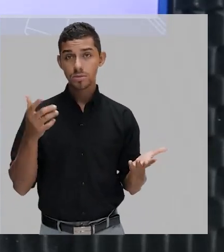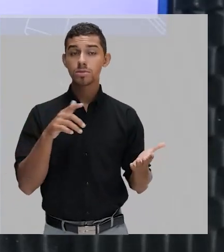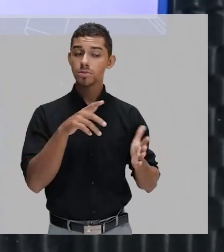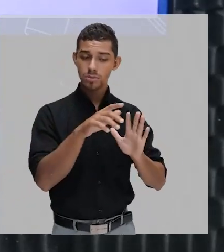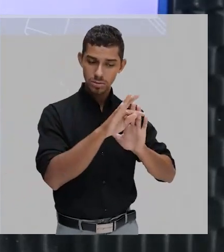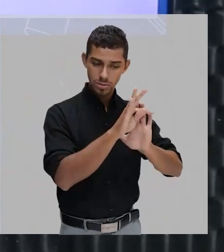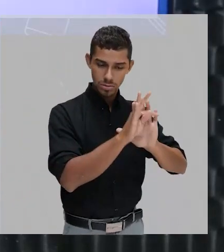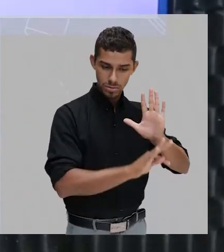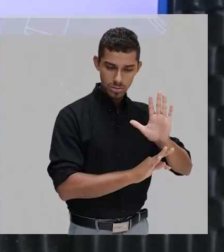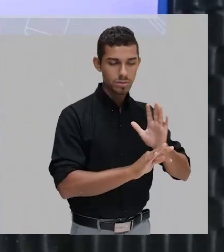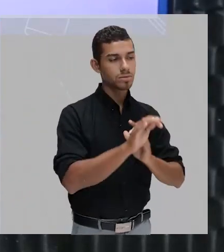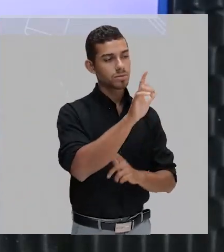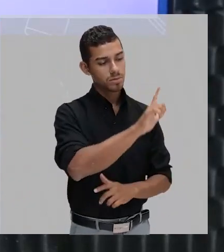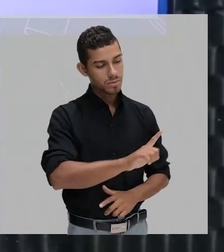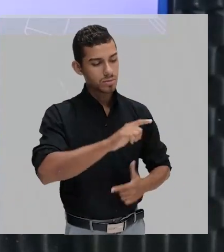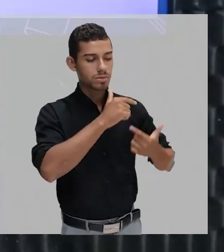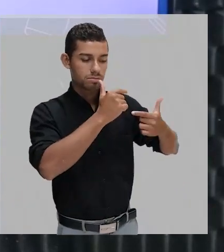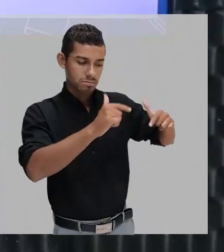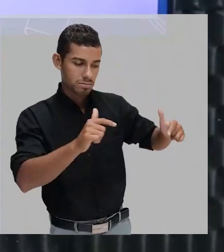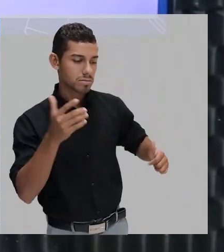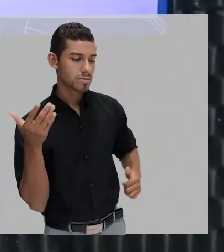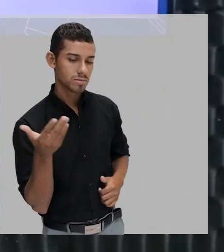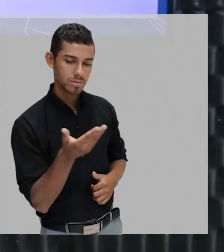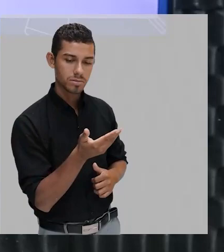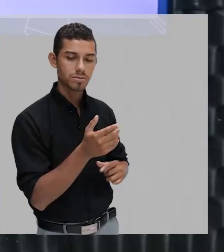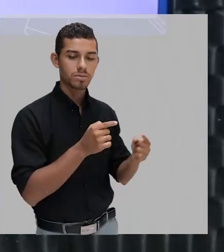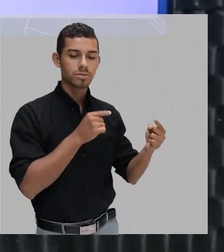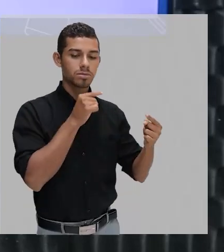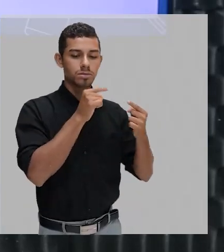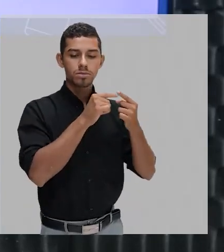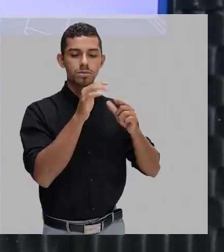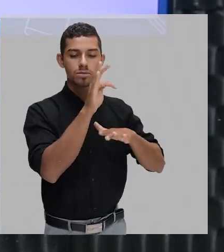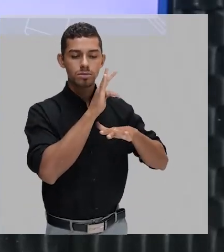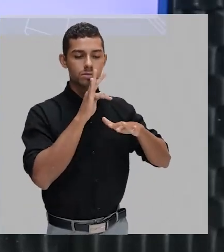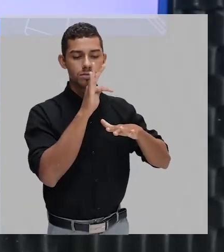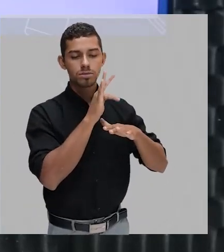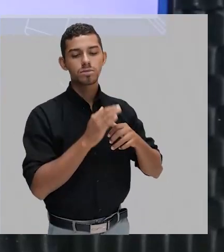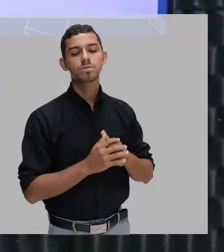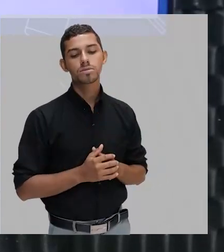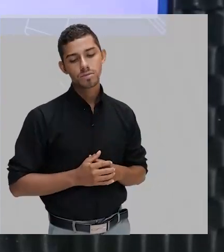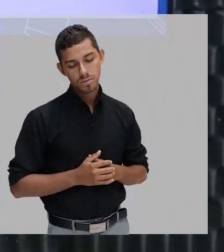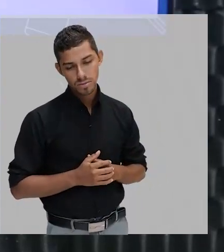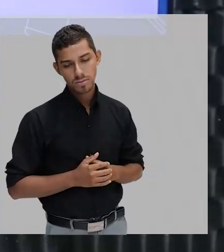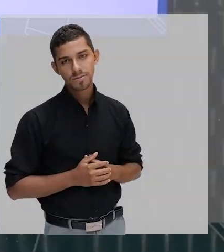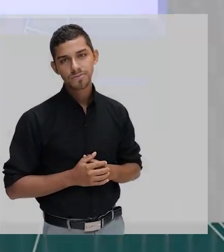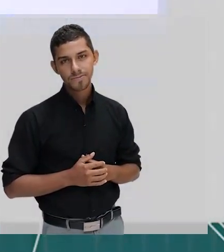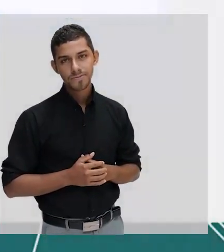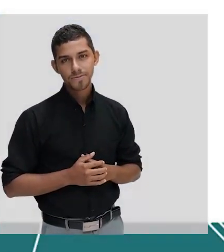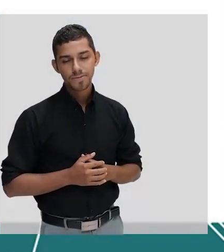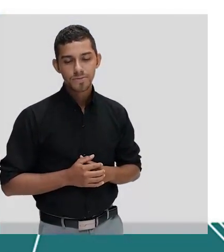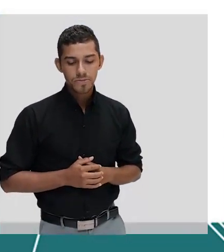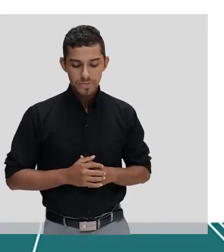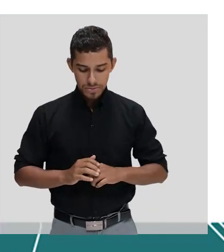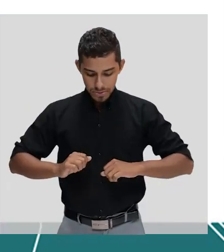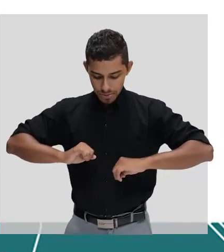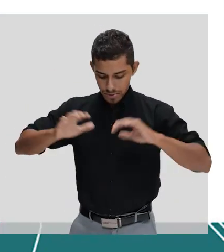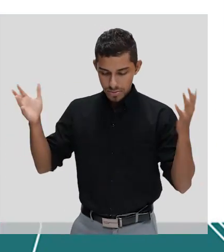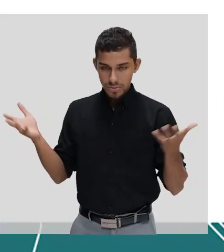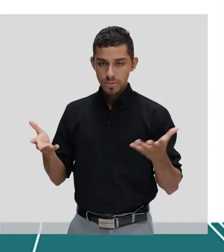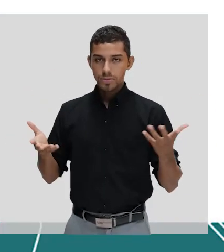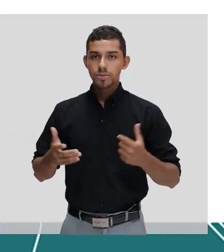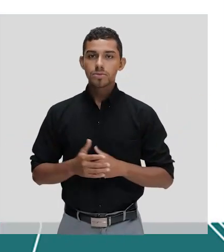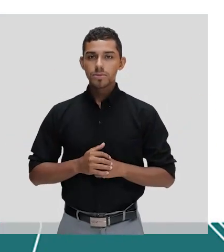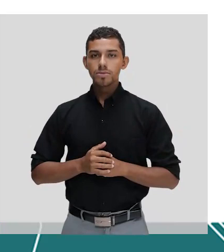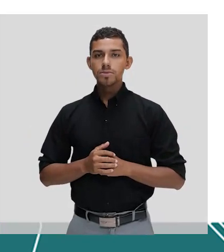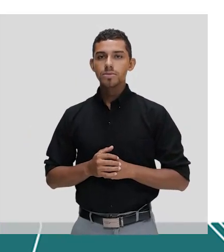de um texto com uma linguagem objetiva, portanto, um texto não literário. Então, vamos aqui para as